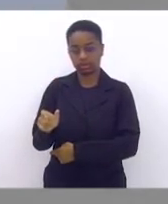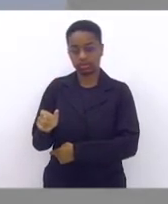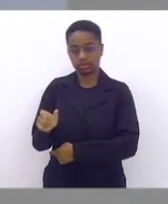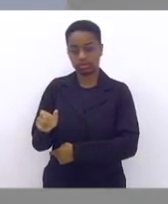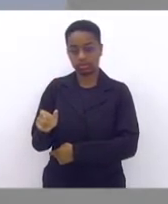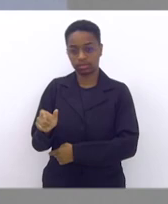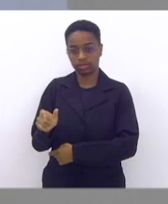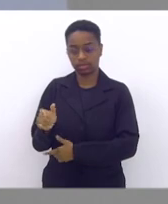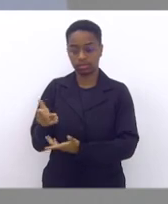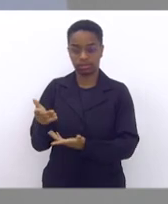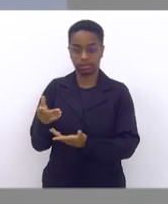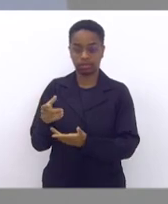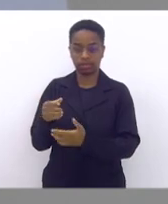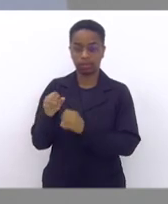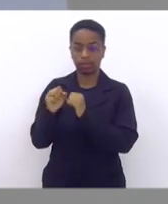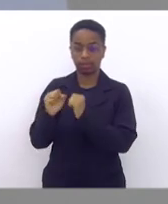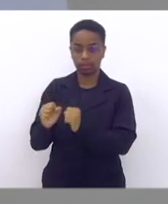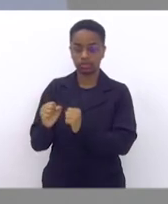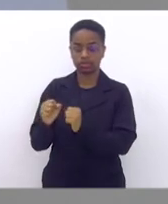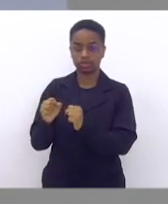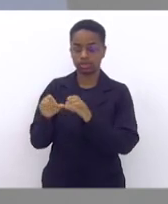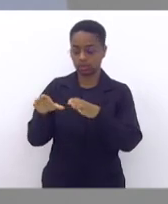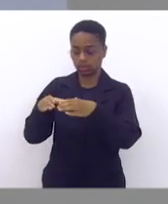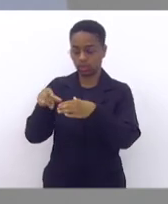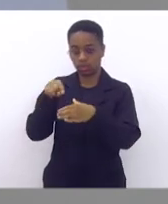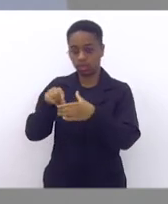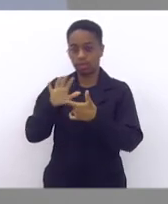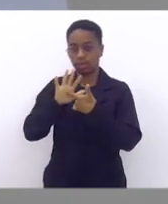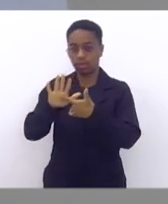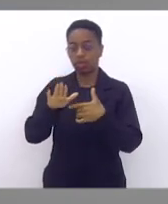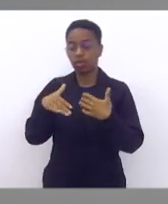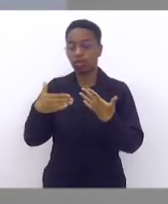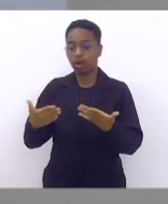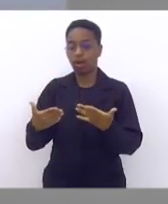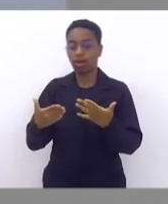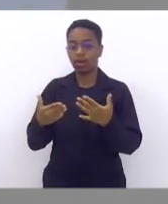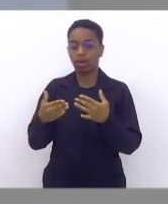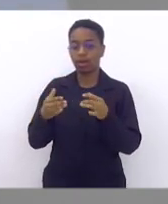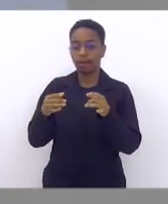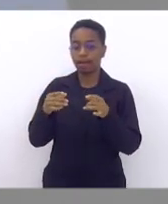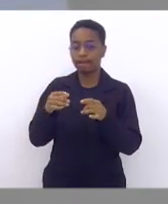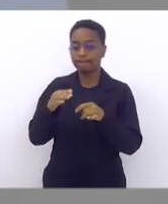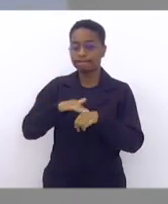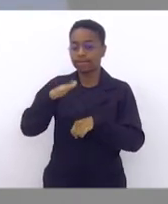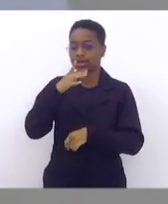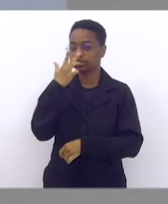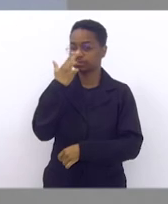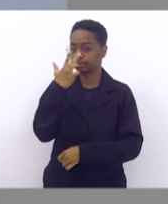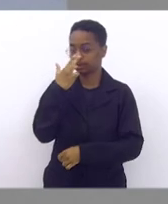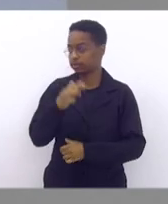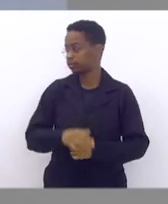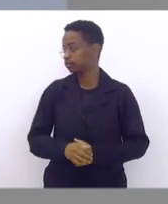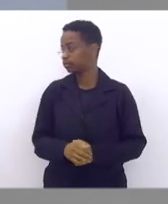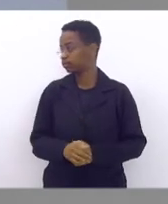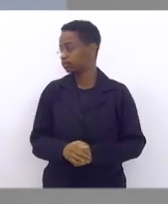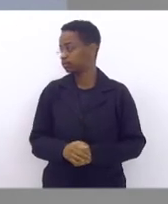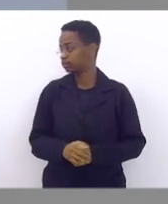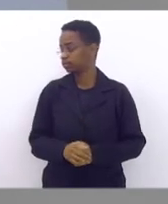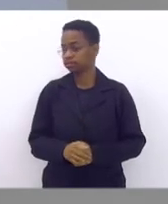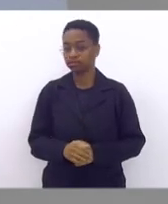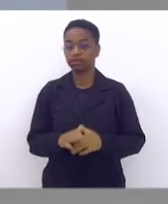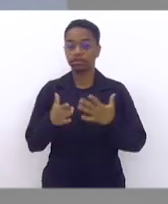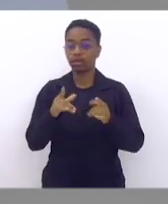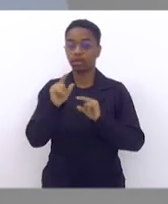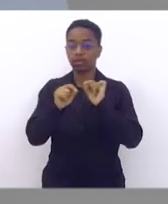essa... esse conjunto, dizer quais as que mais se aproximariam daquela. E aí, sim, o que deveria ser